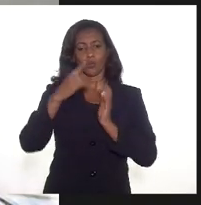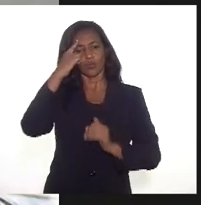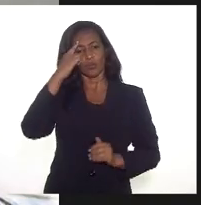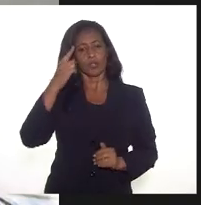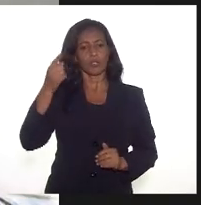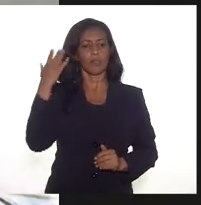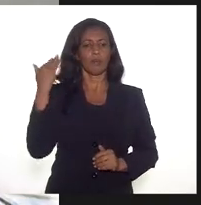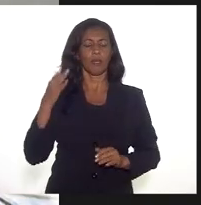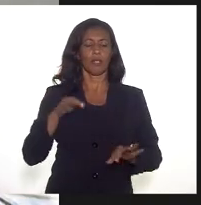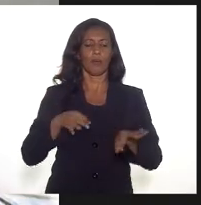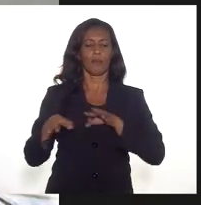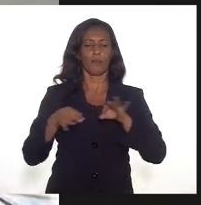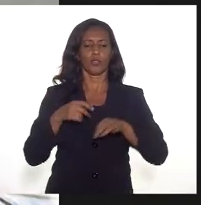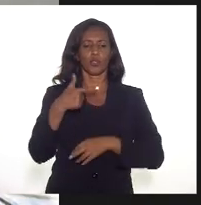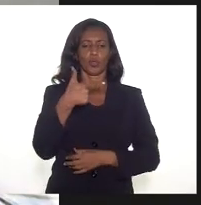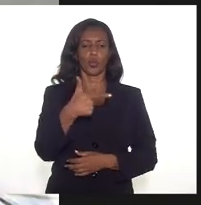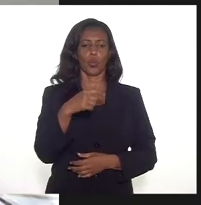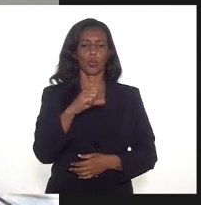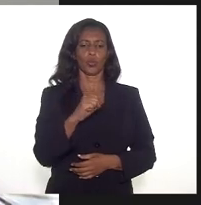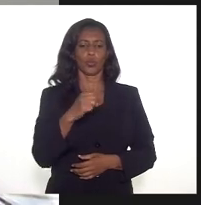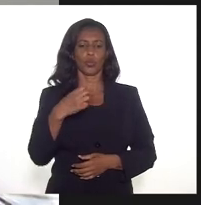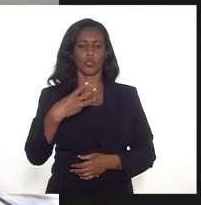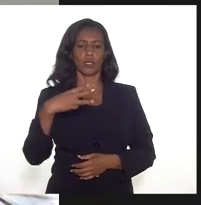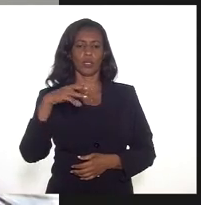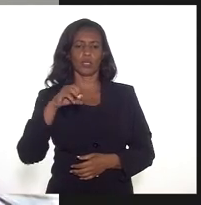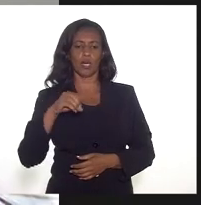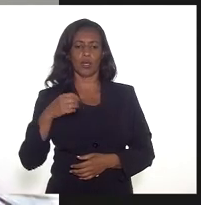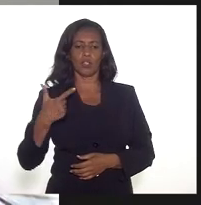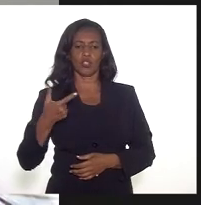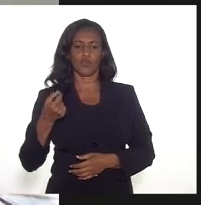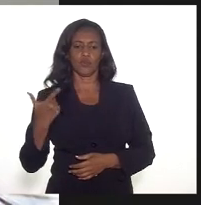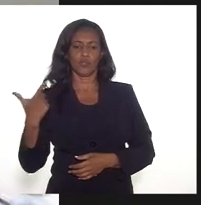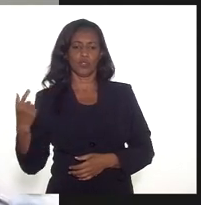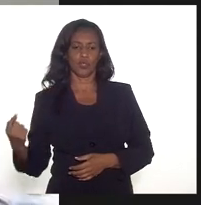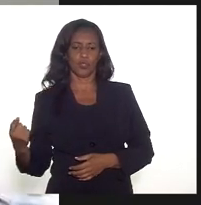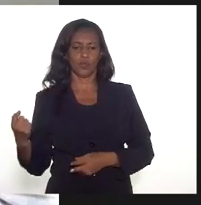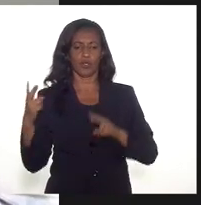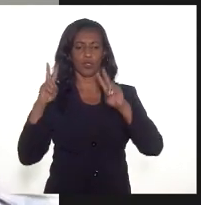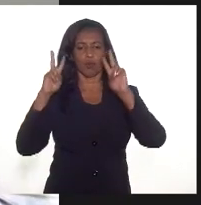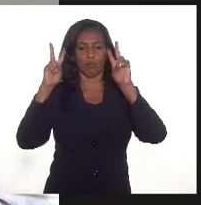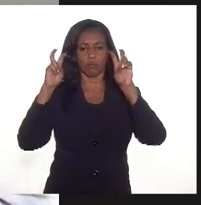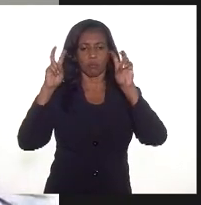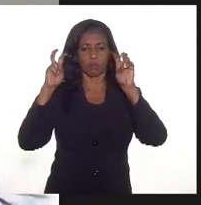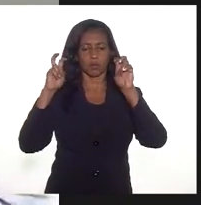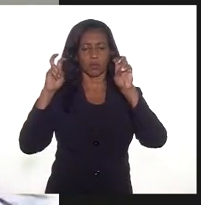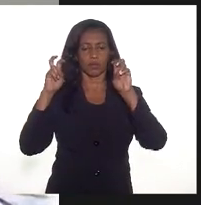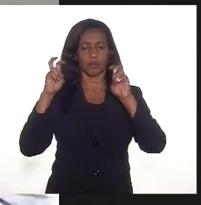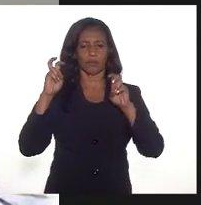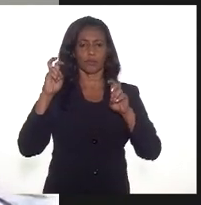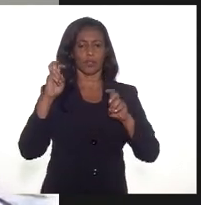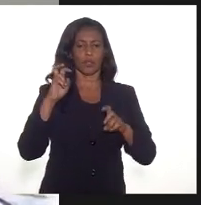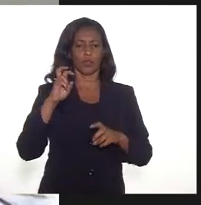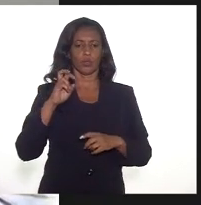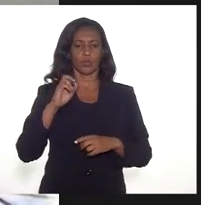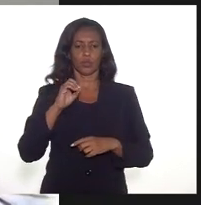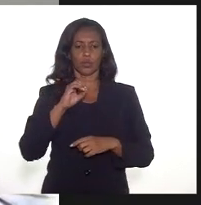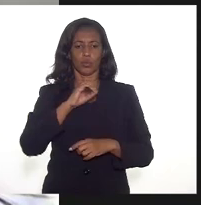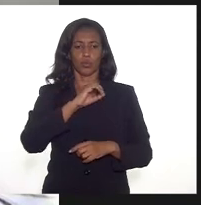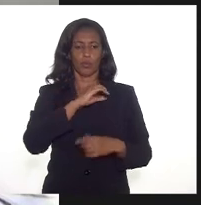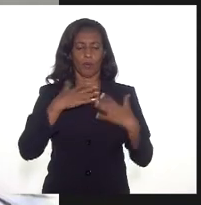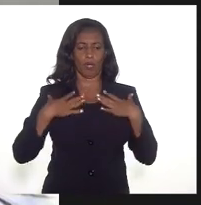ao projeto 2830 de 2020, que é sobre a instalação de câmera de vídeo